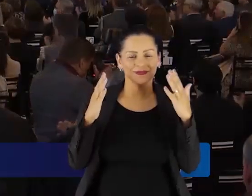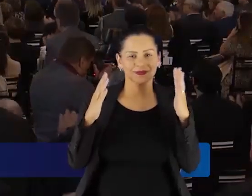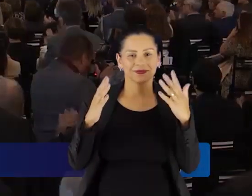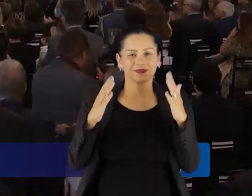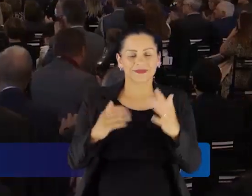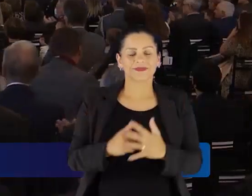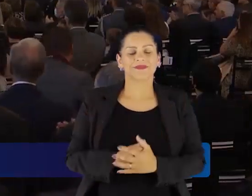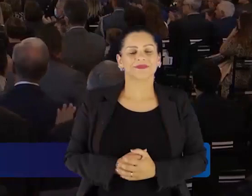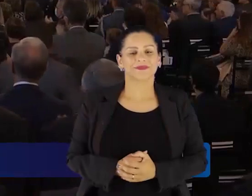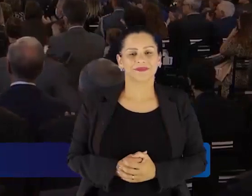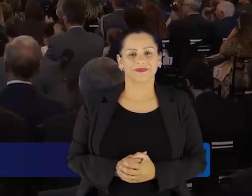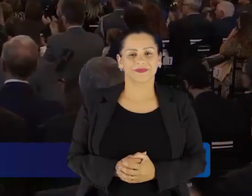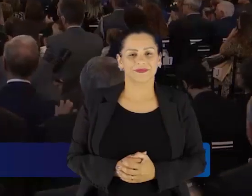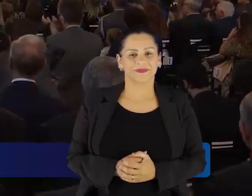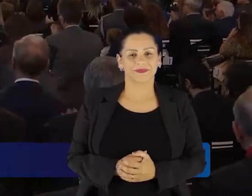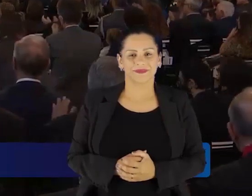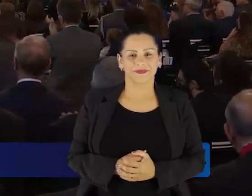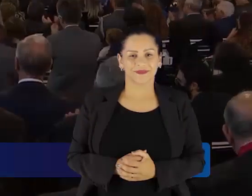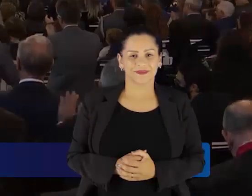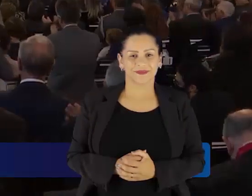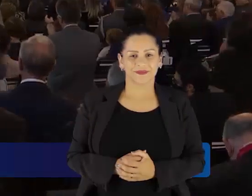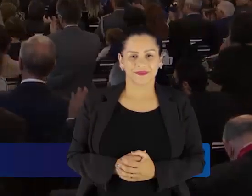E aí